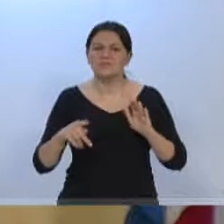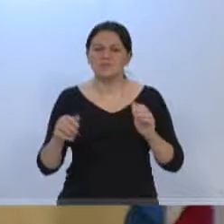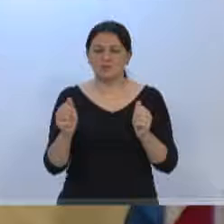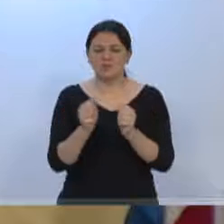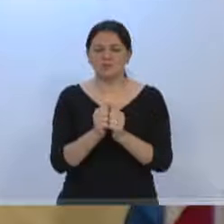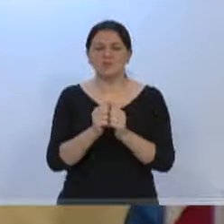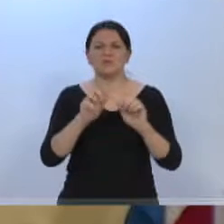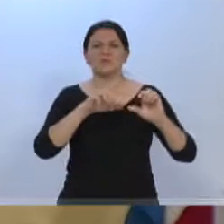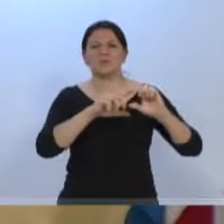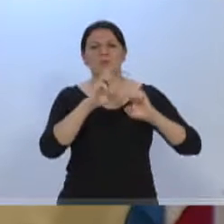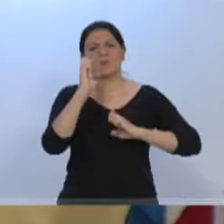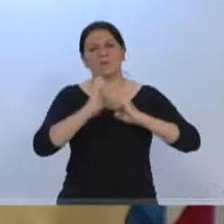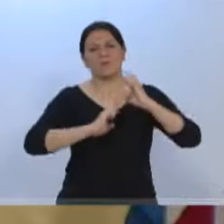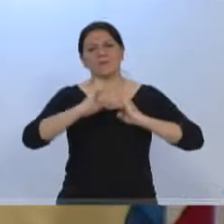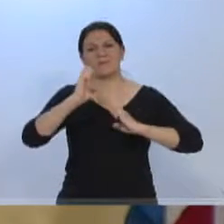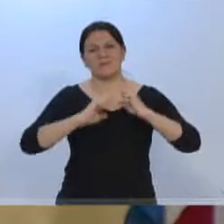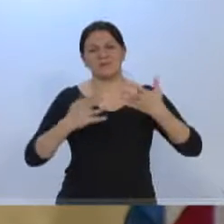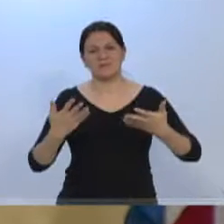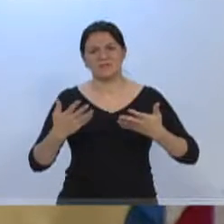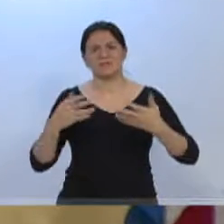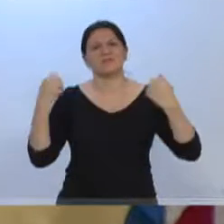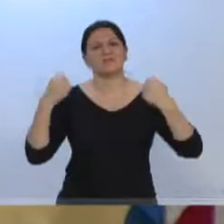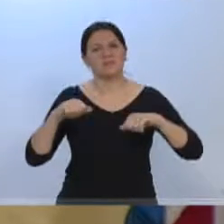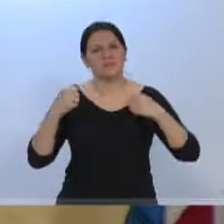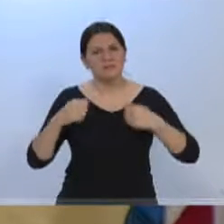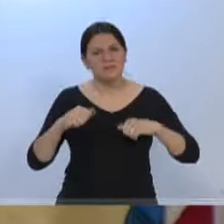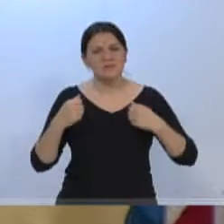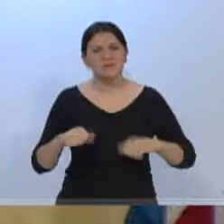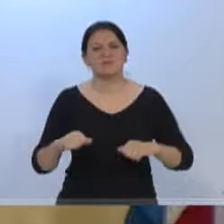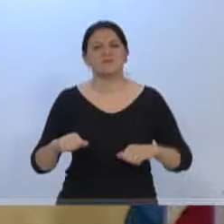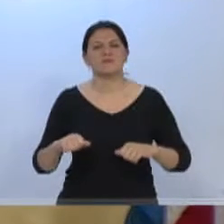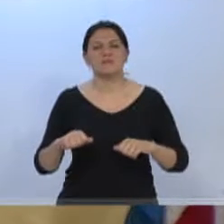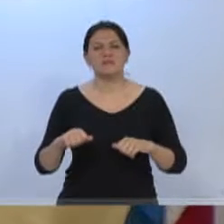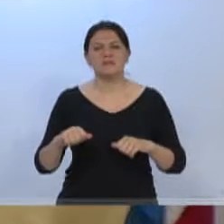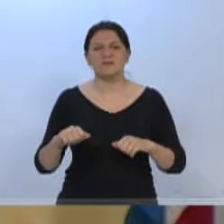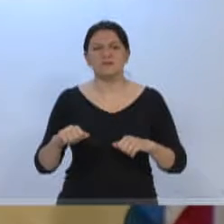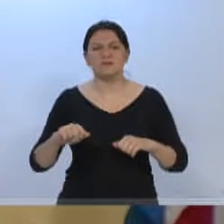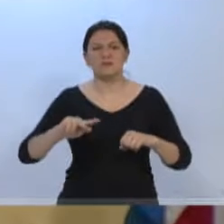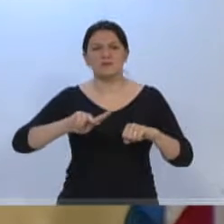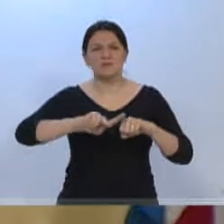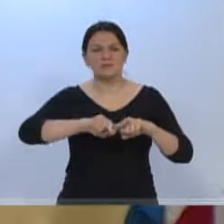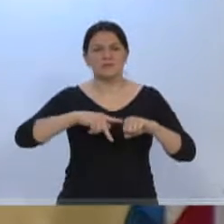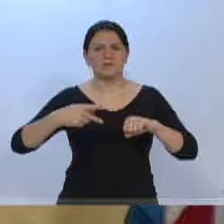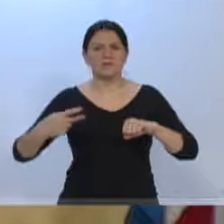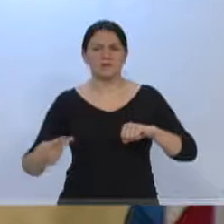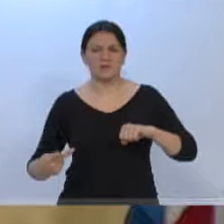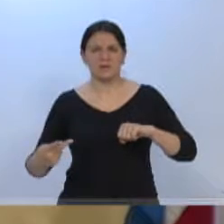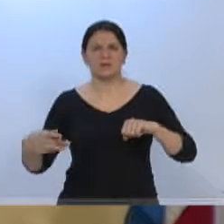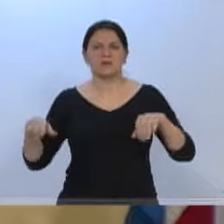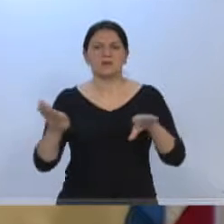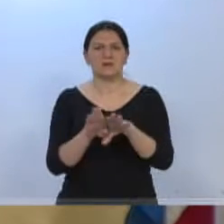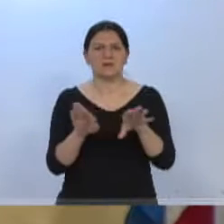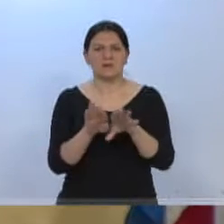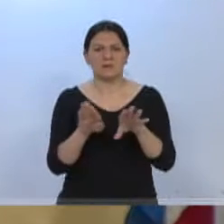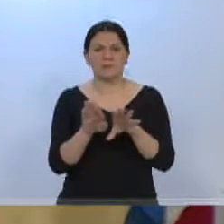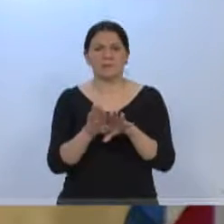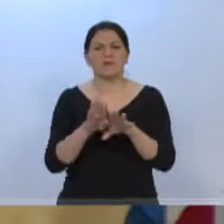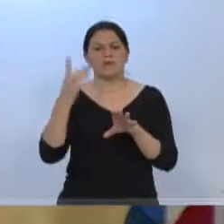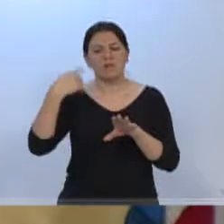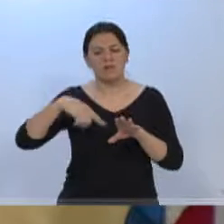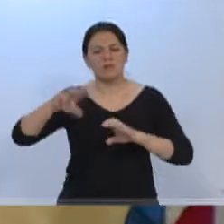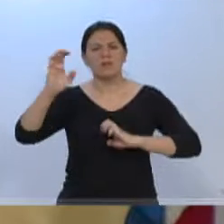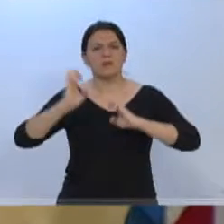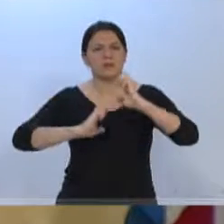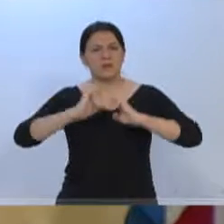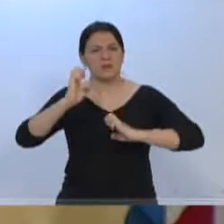Nós precisamos ter esse papel em relação à Fundação de Desportos, de conseguir trazer contador, de ir nas principais empresas, de tentar fazer